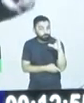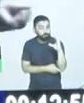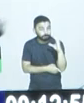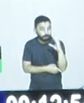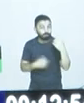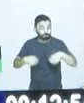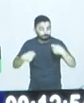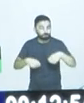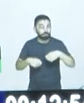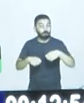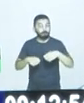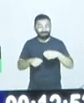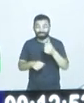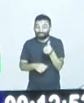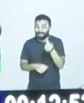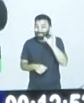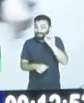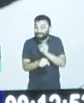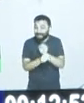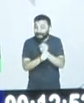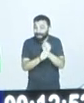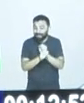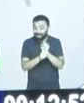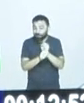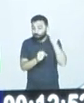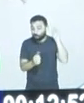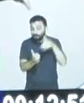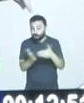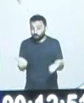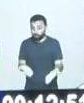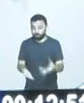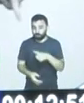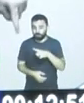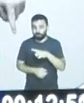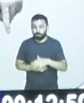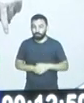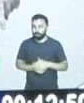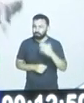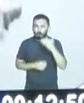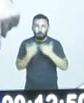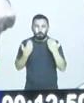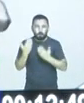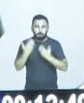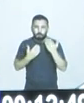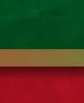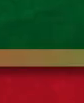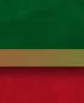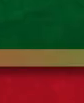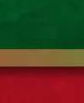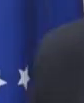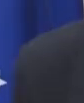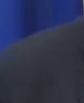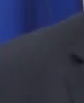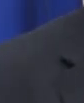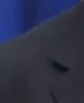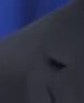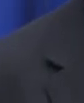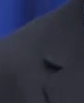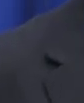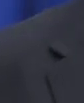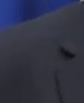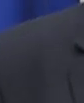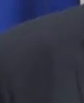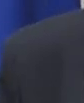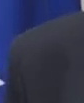Edilson Massoco defendeu o posicionamento do governo estadual sobre as eleições de diretores nas escolas catarinenses. O governador